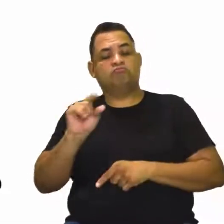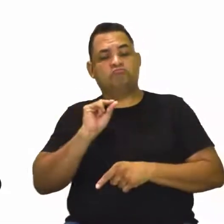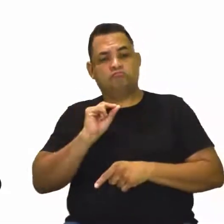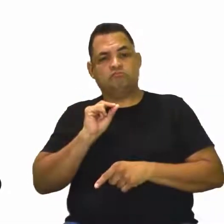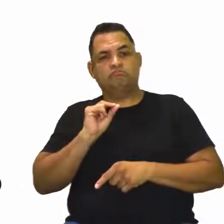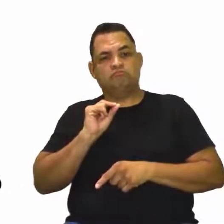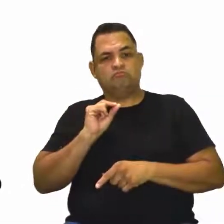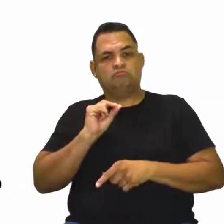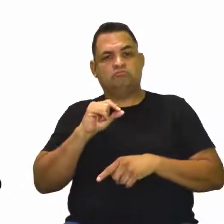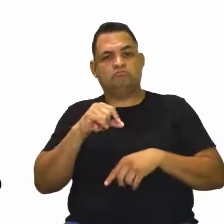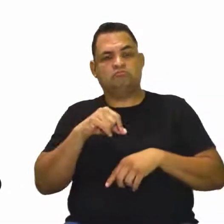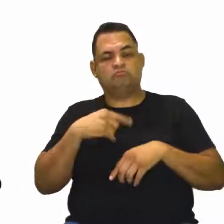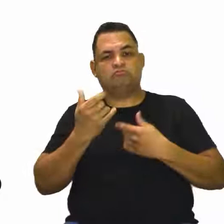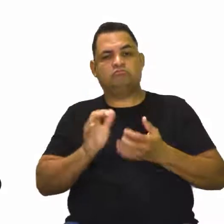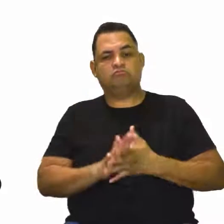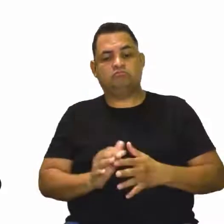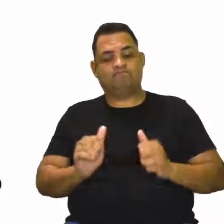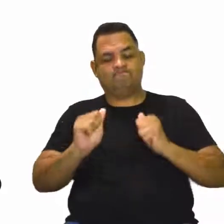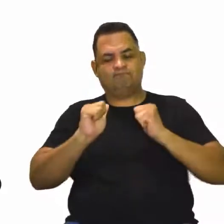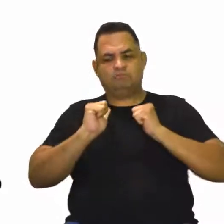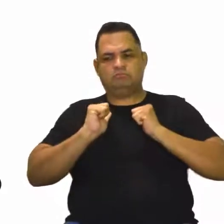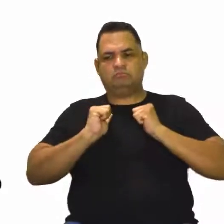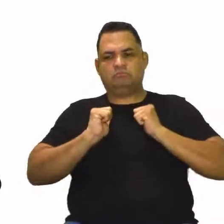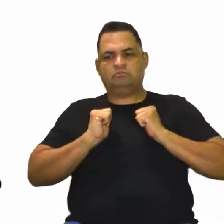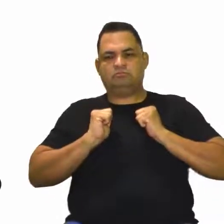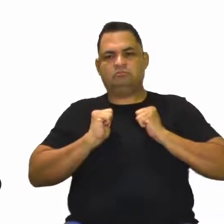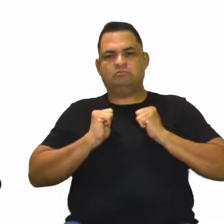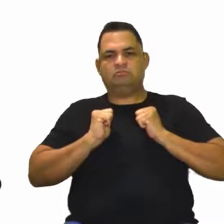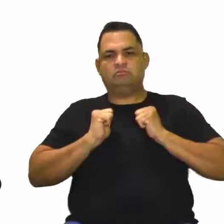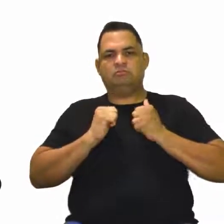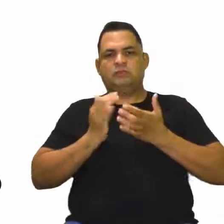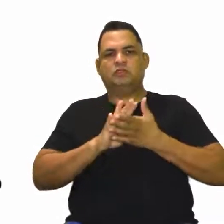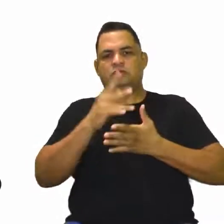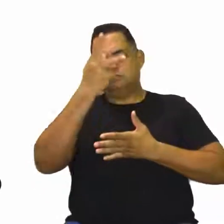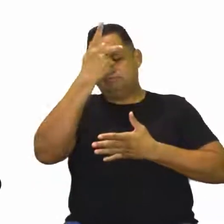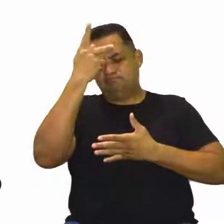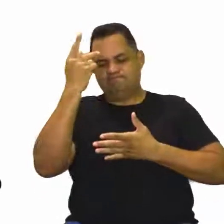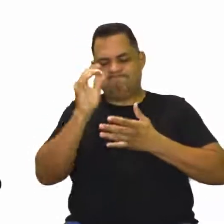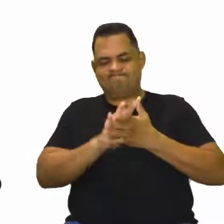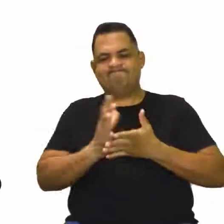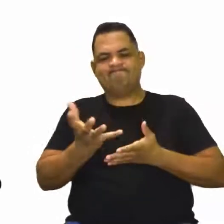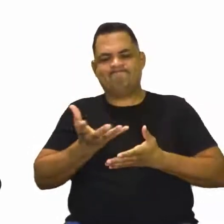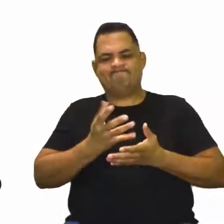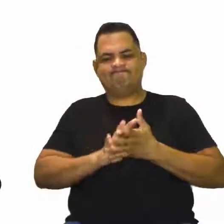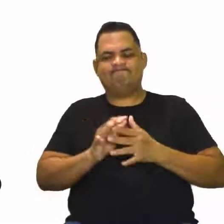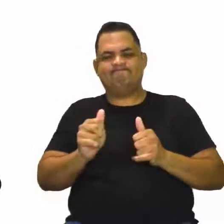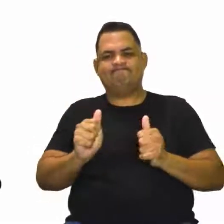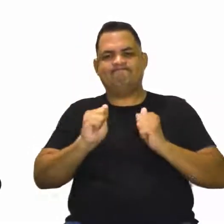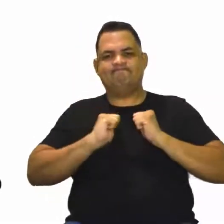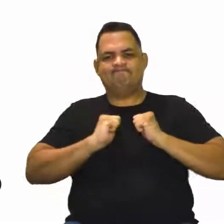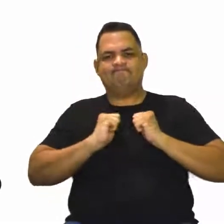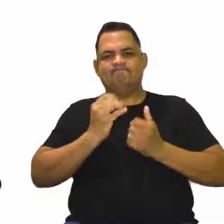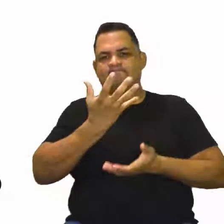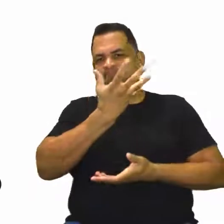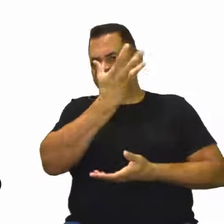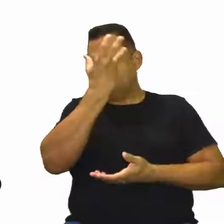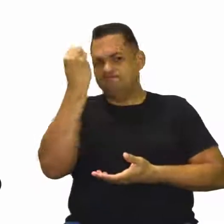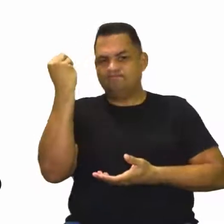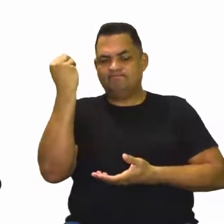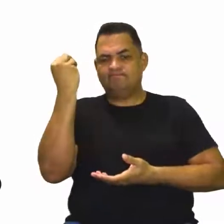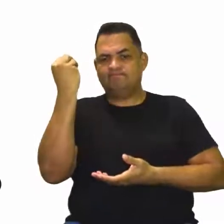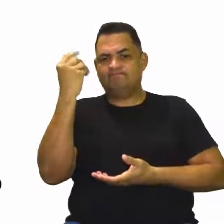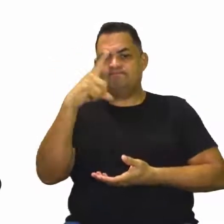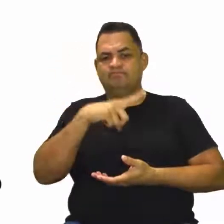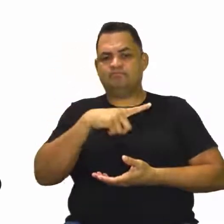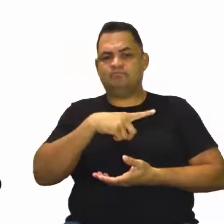olha só isso, quando se escolhe o sedentarismo, quando a pessoa escolhe aí o sedentarismo, ela esquece que